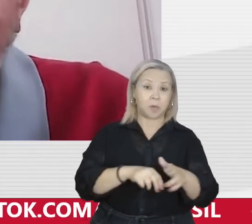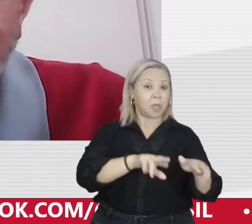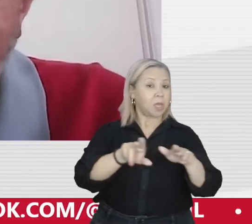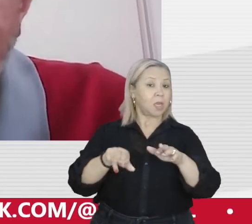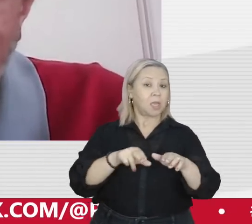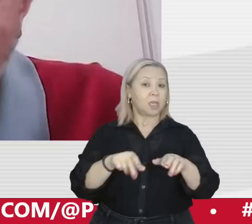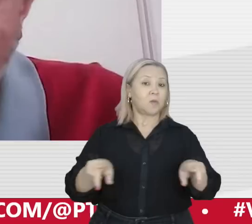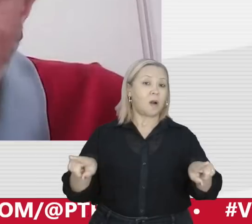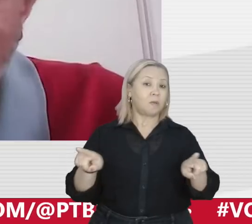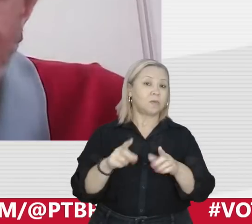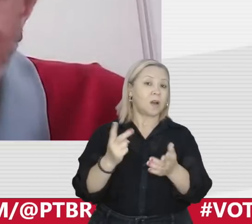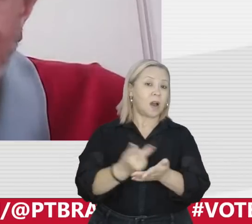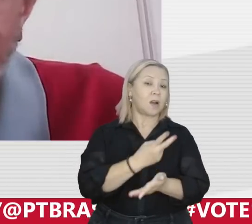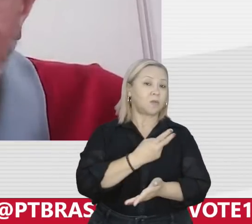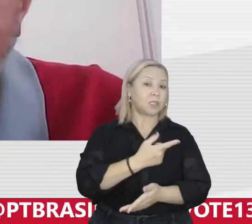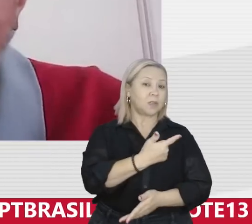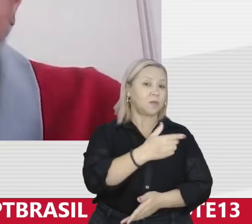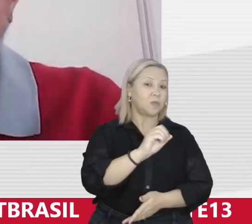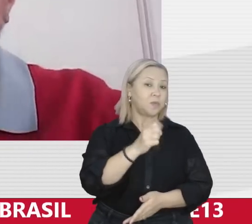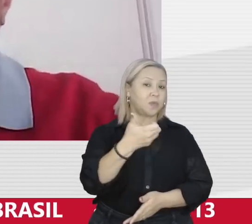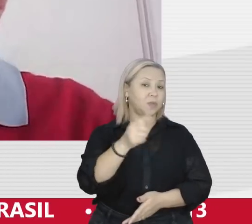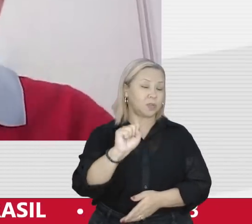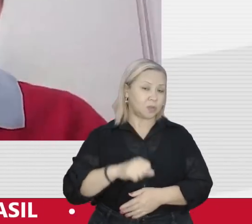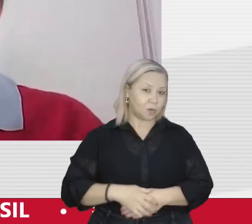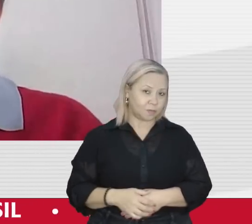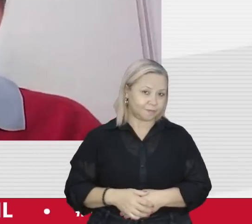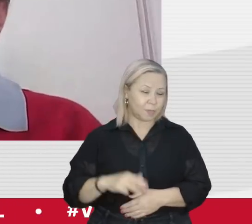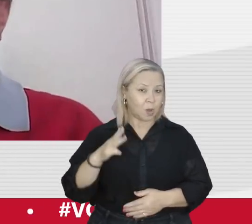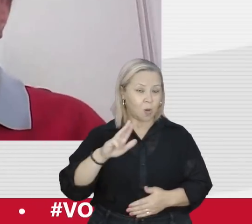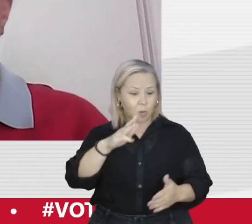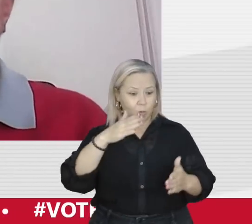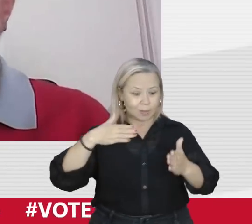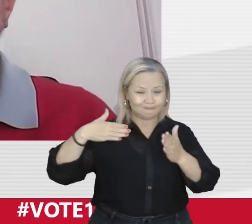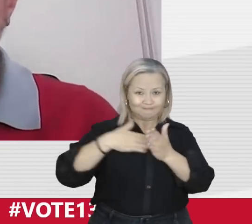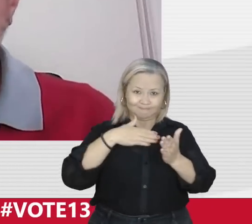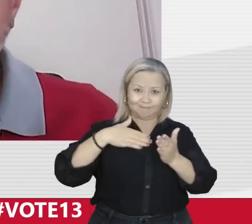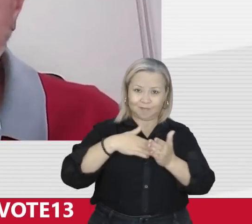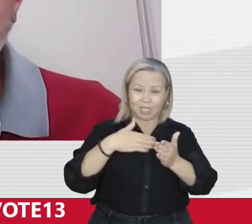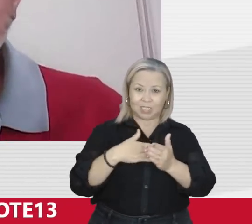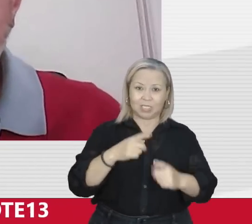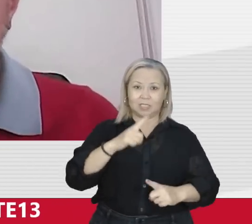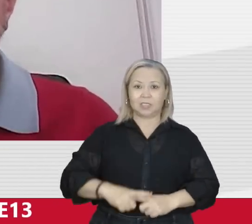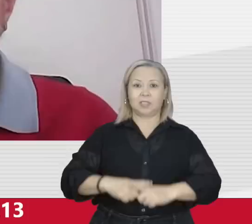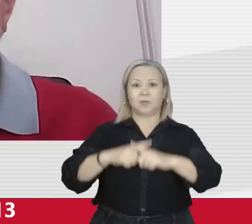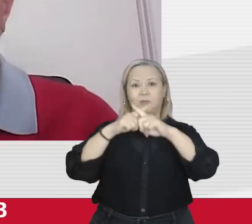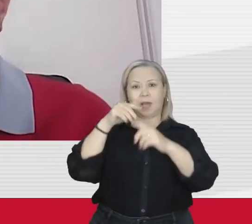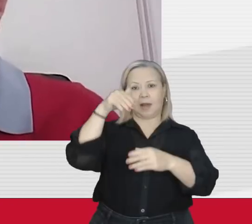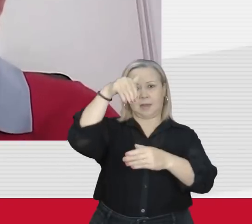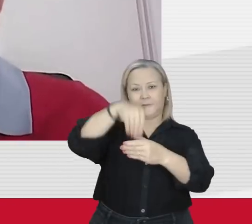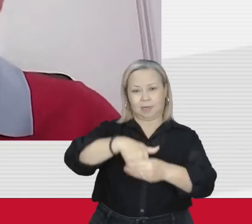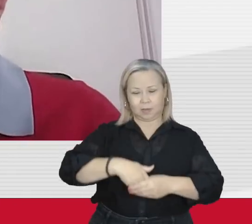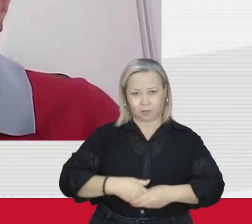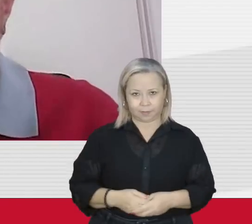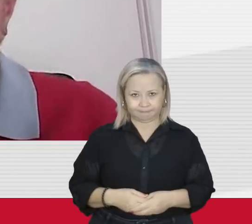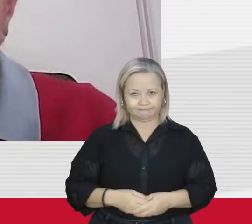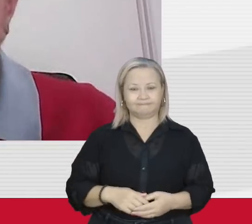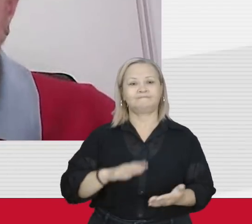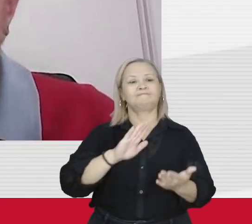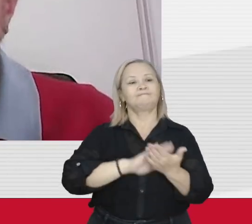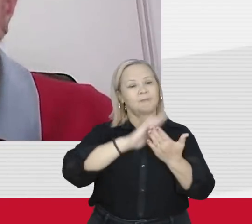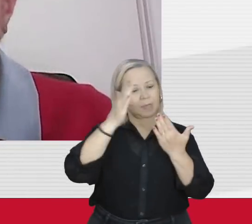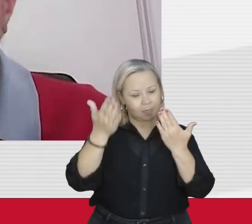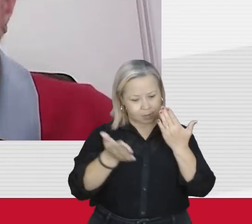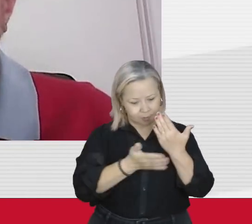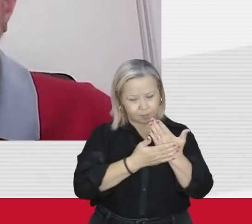o Lula foi impedido de disputar as eleições. Então, nós temos que ver que é um risco, sim, a